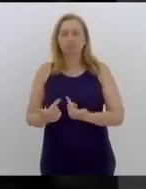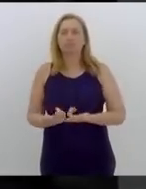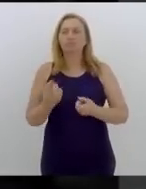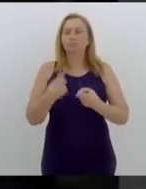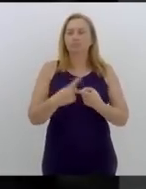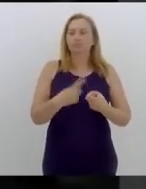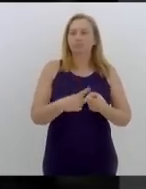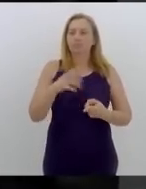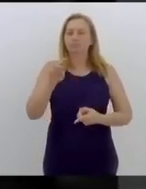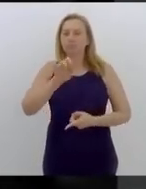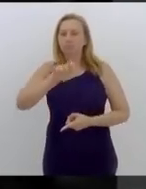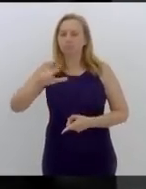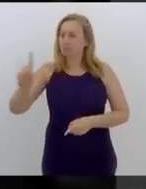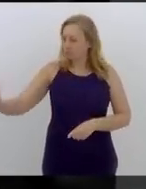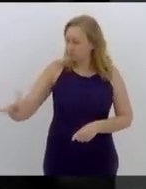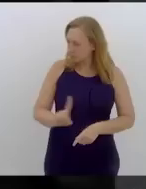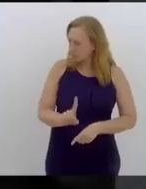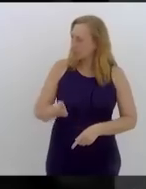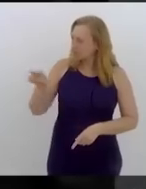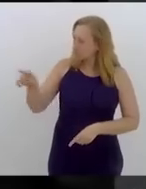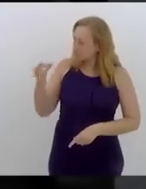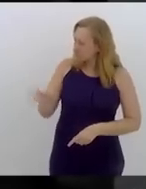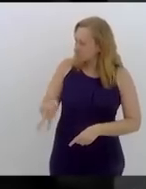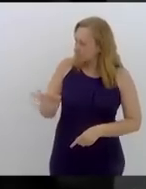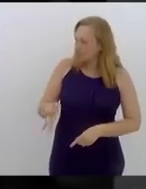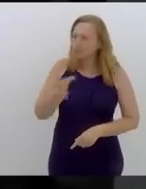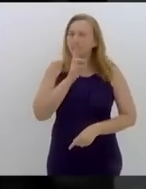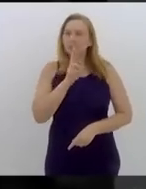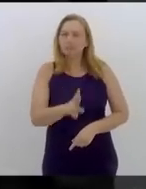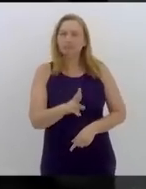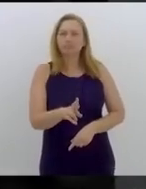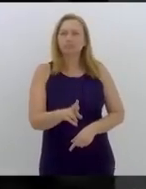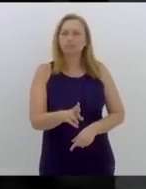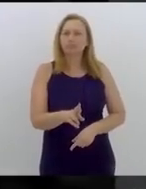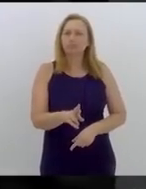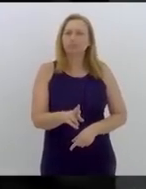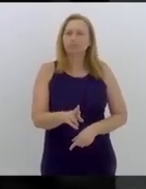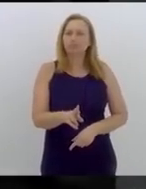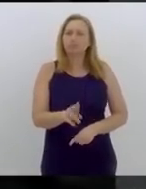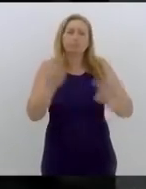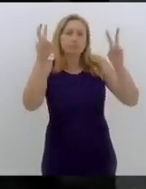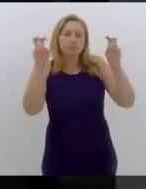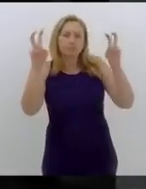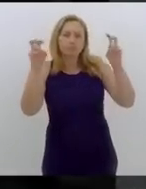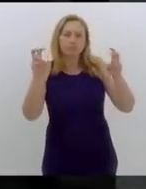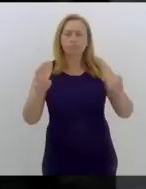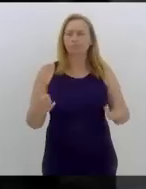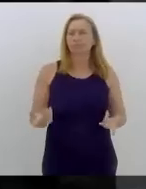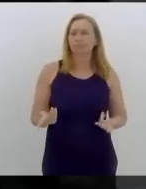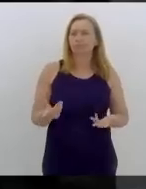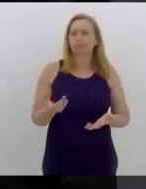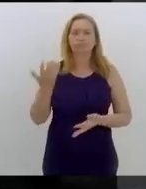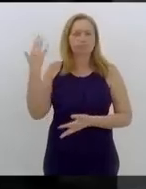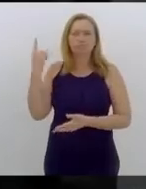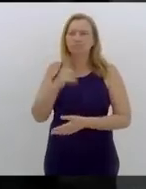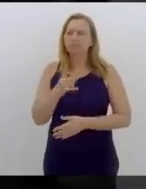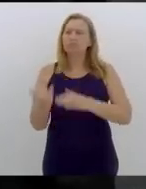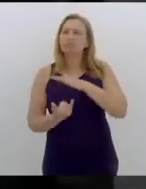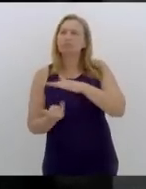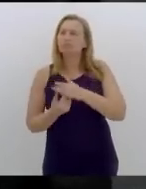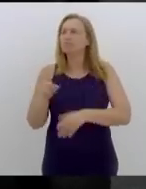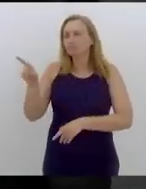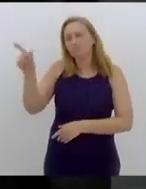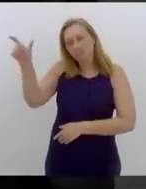que o coronel chega aqui e de fato ele tem razão ele não tem que responder por eh questões pretéritos não institucionalmente